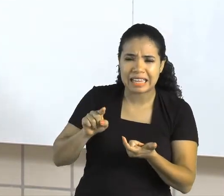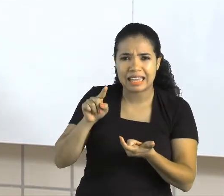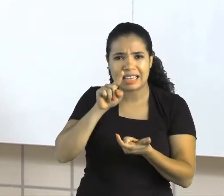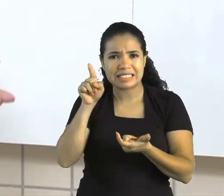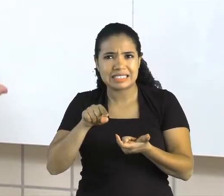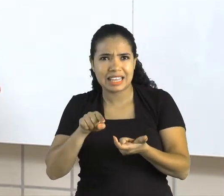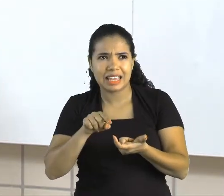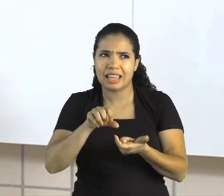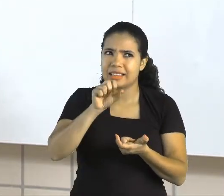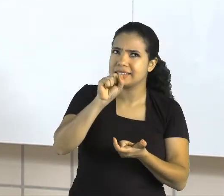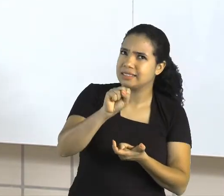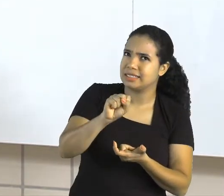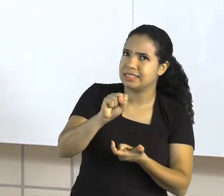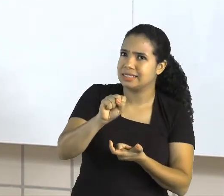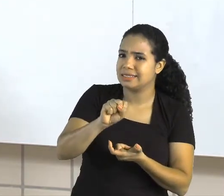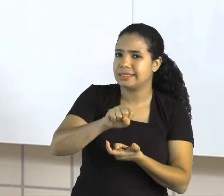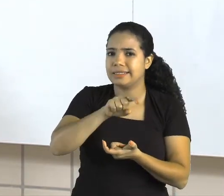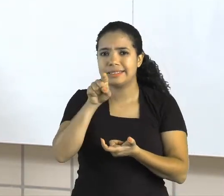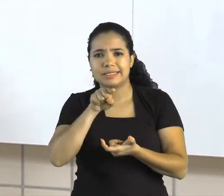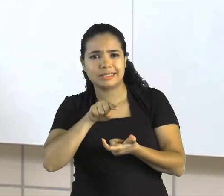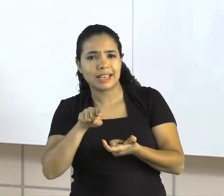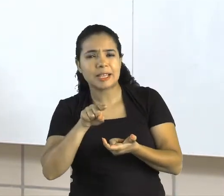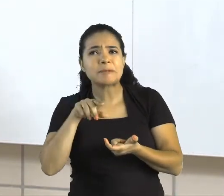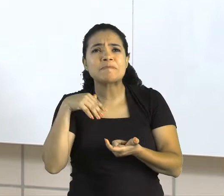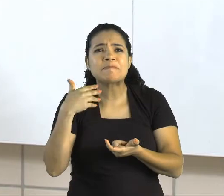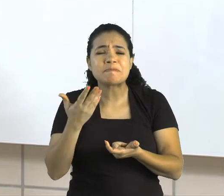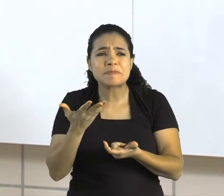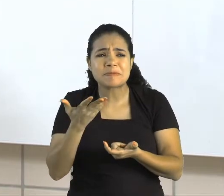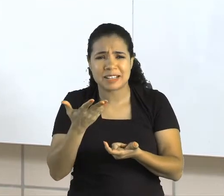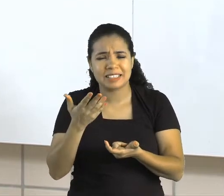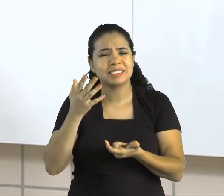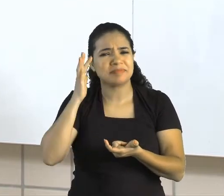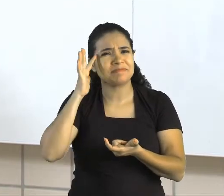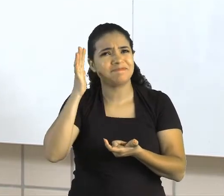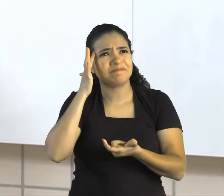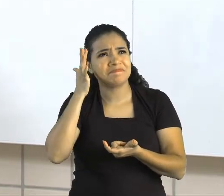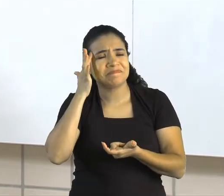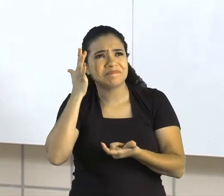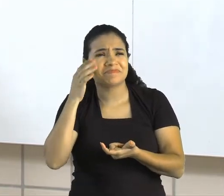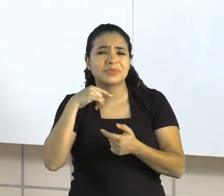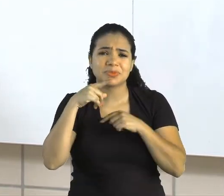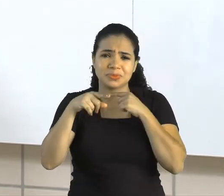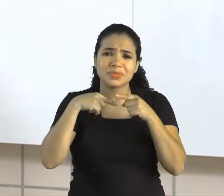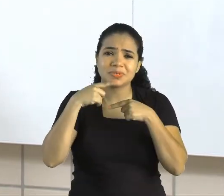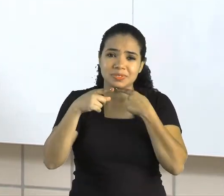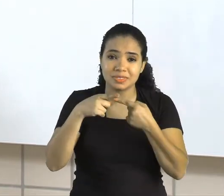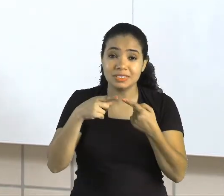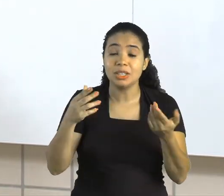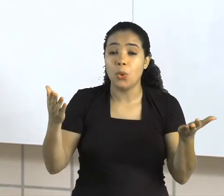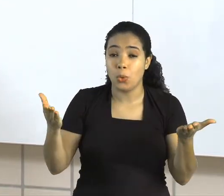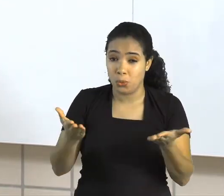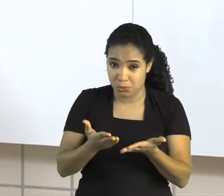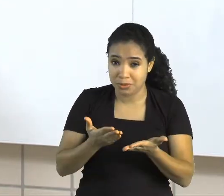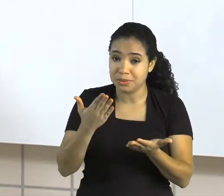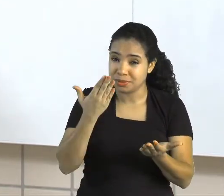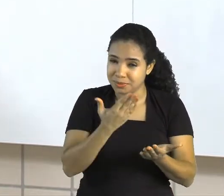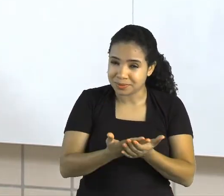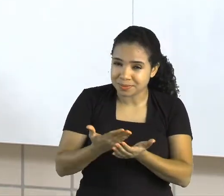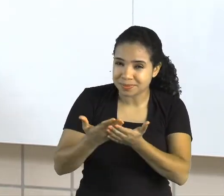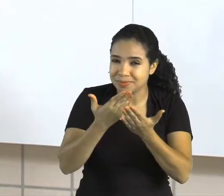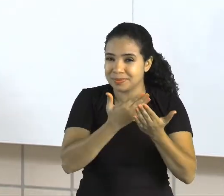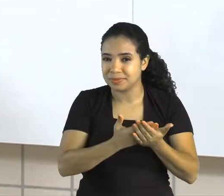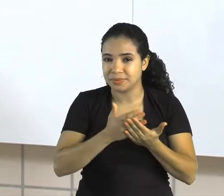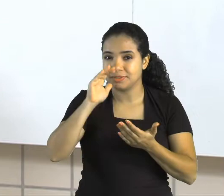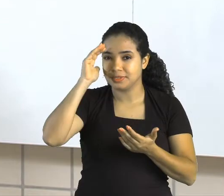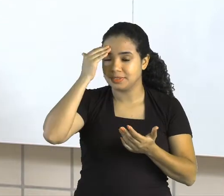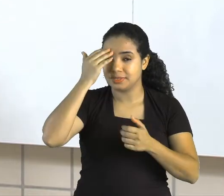É com S? É com Z? Sempre temos essa dúvida. E aí que nós vamos hoje estudar um pouquinho,